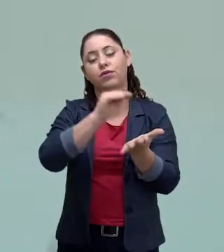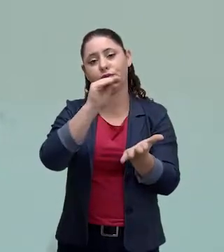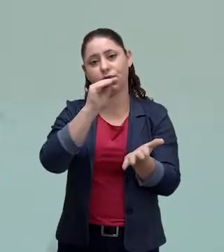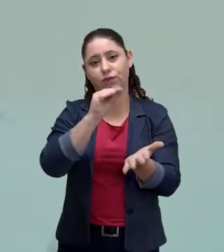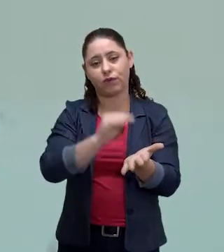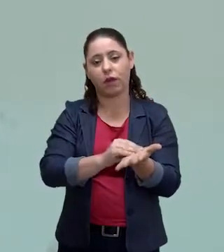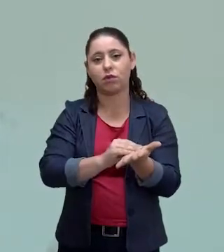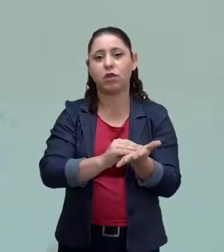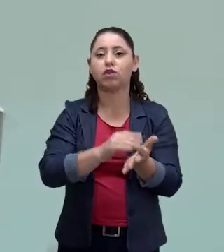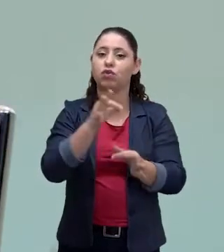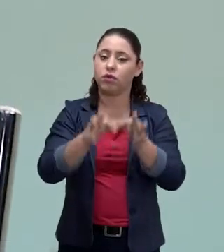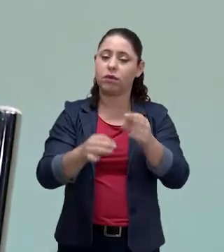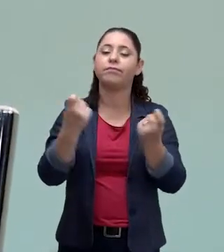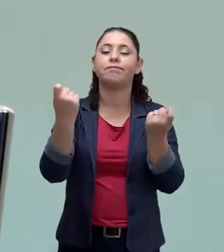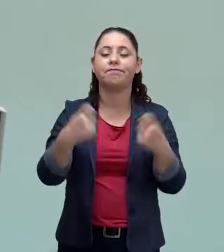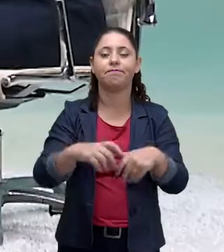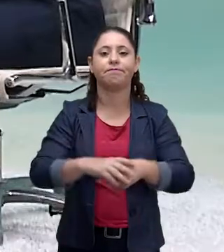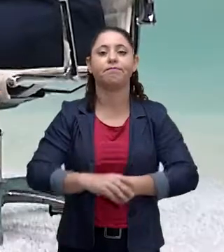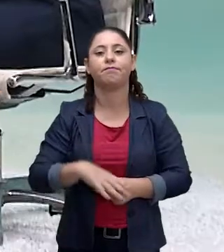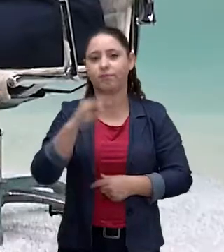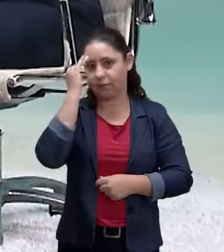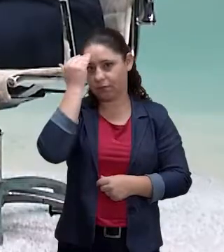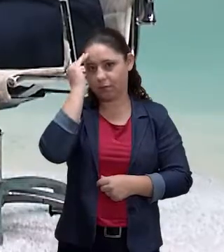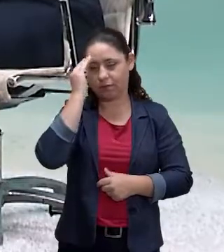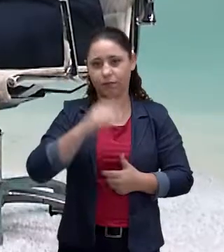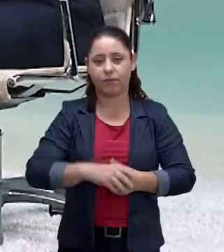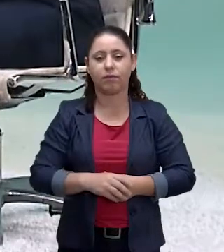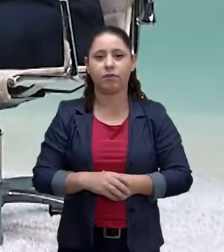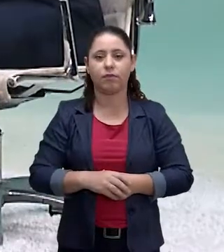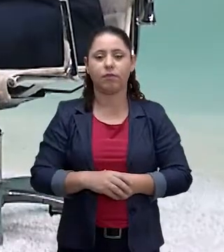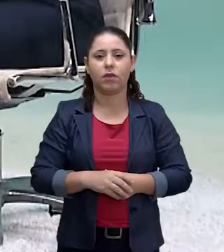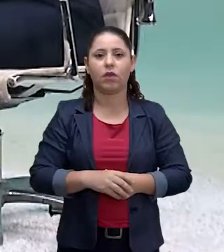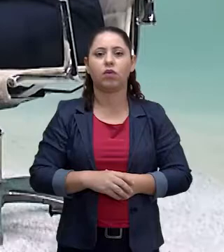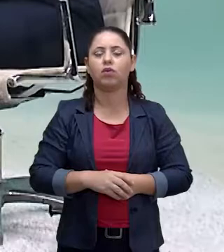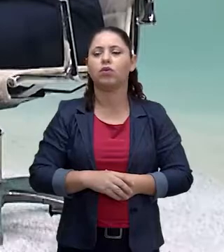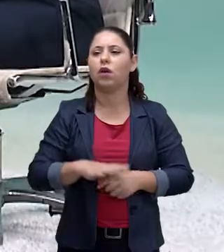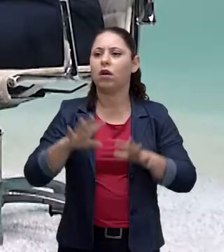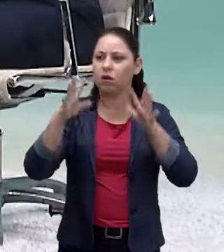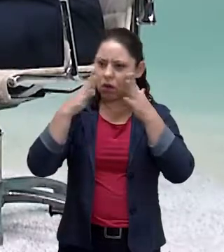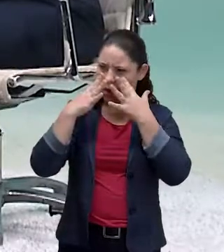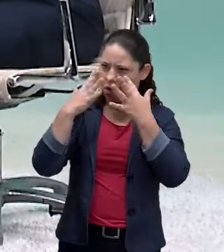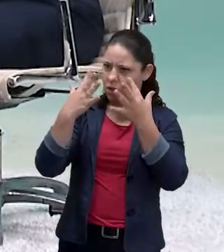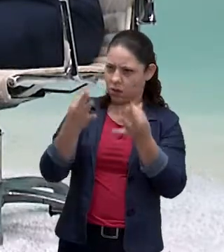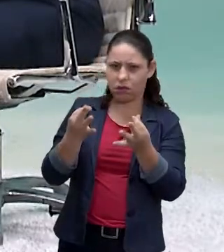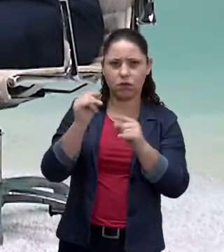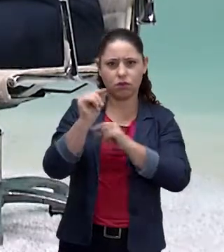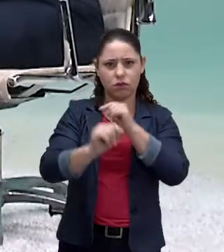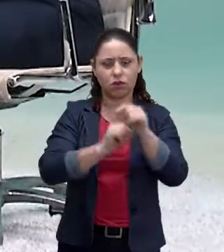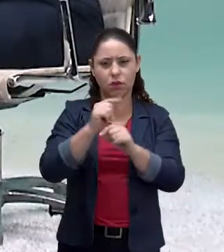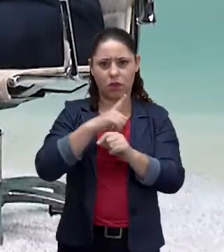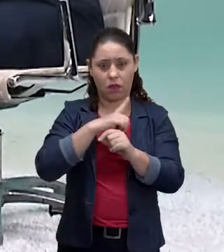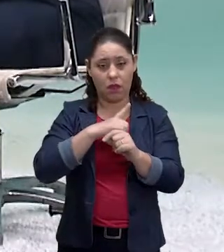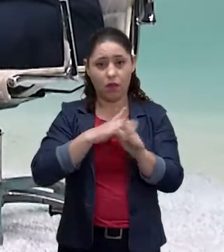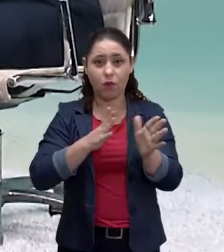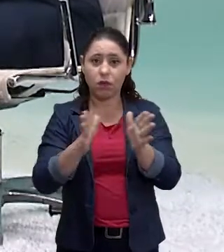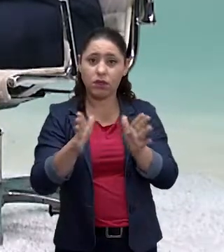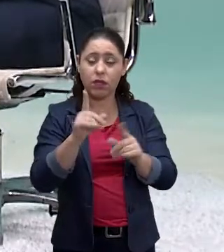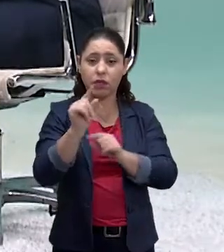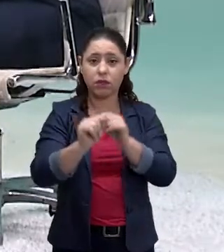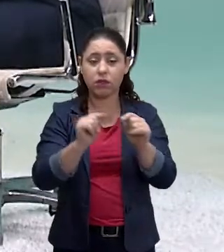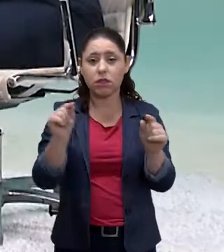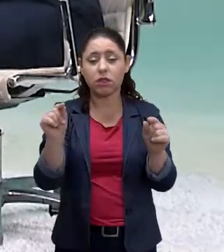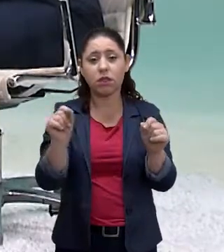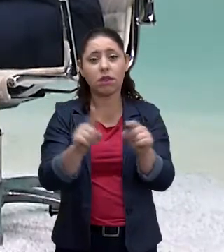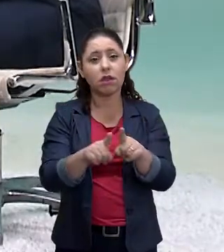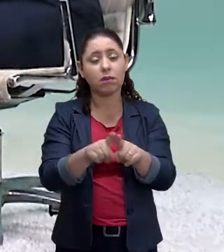via é a judicialização. Entendo. Bom, uma das coisas que chamou a atenção nesse material que nós tivemos acesso